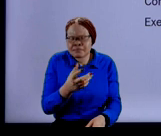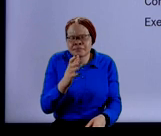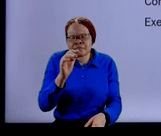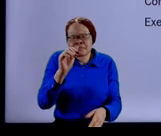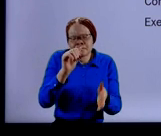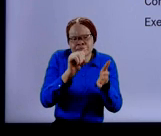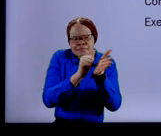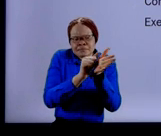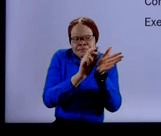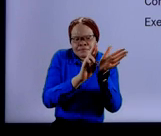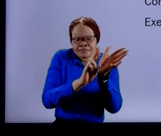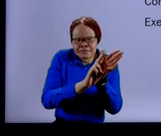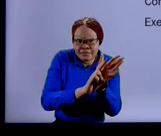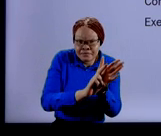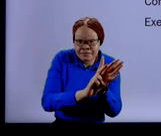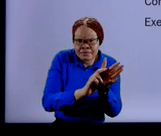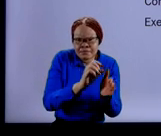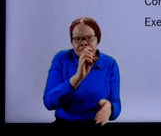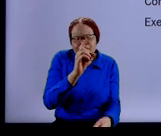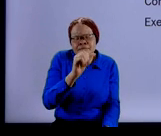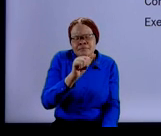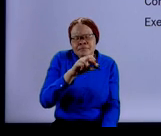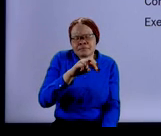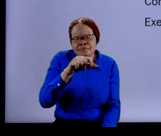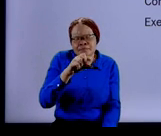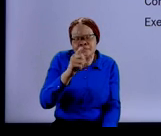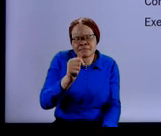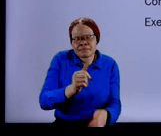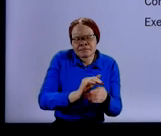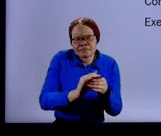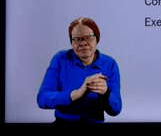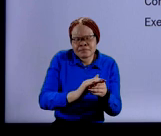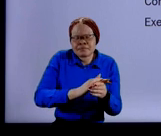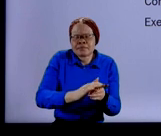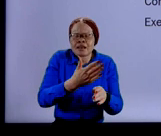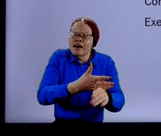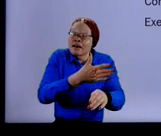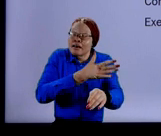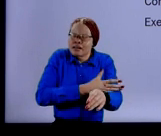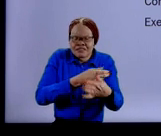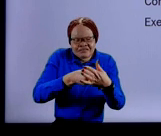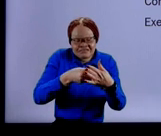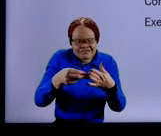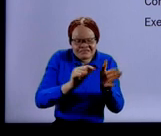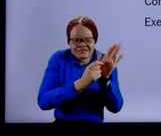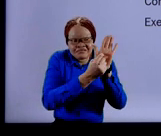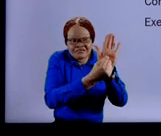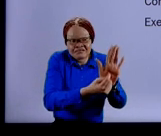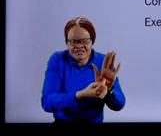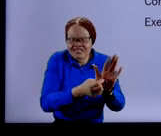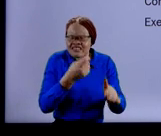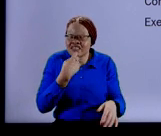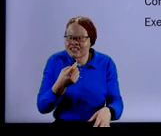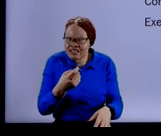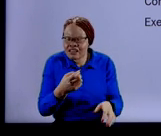determinante artigo definido e este emprega-se antes do nome para